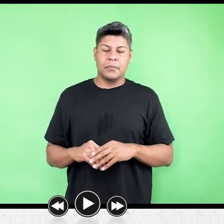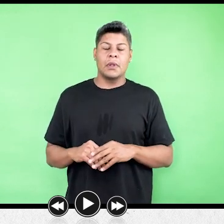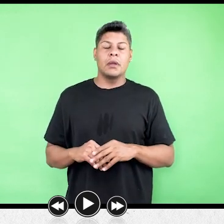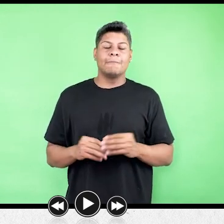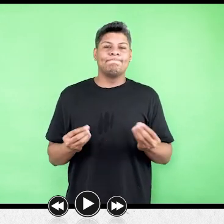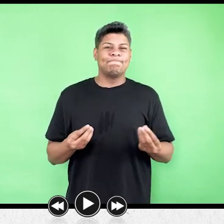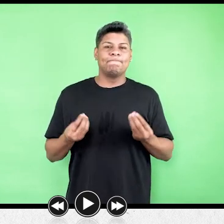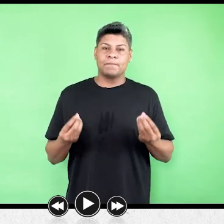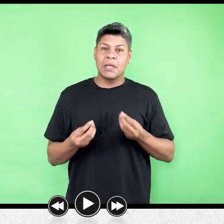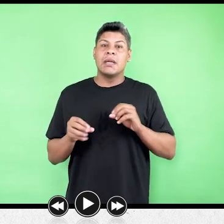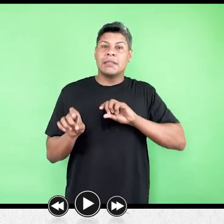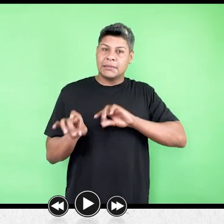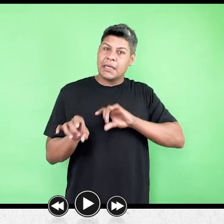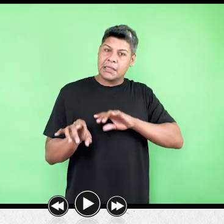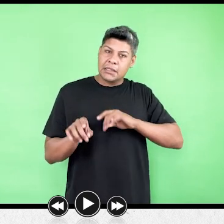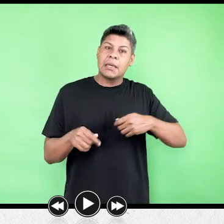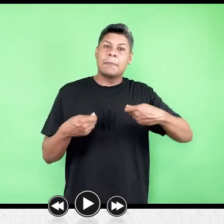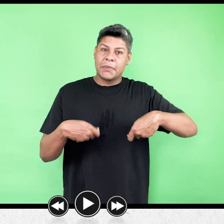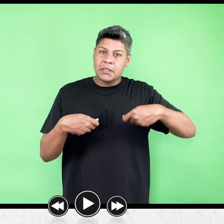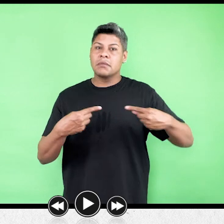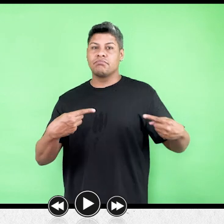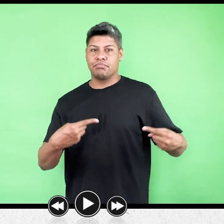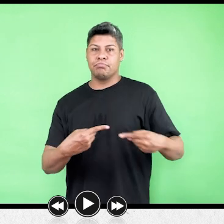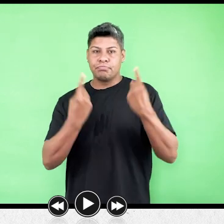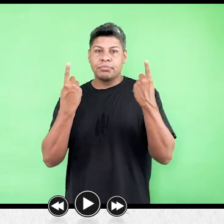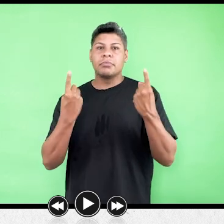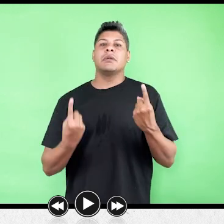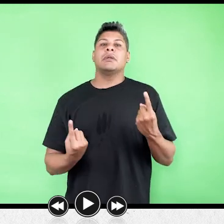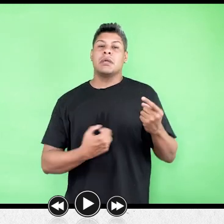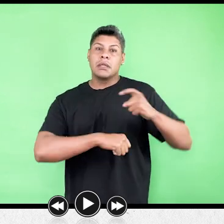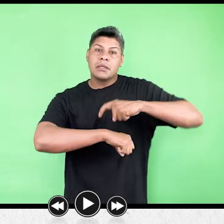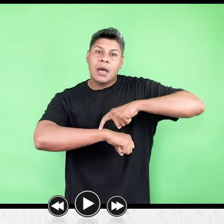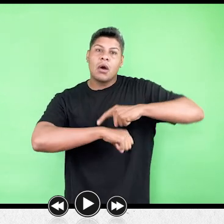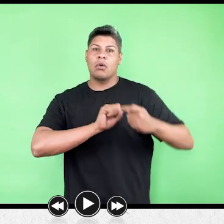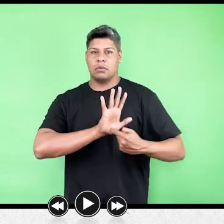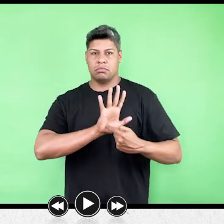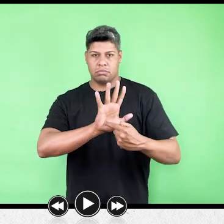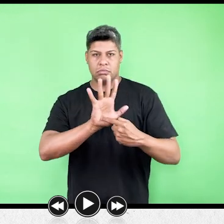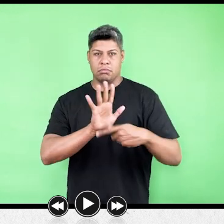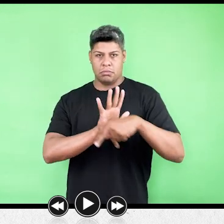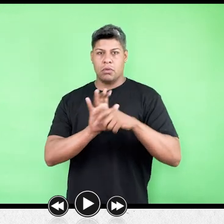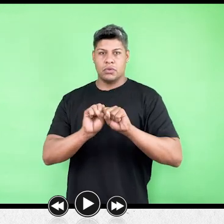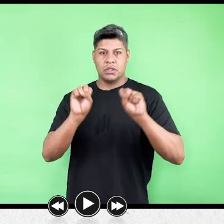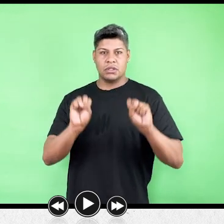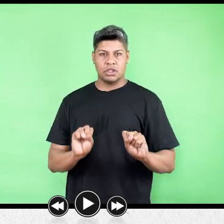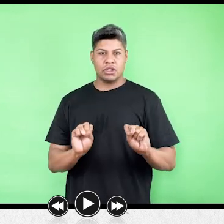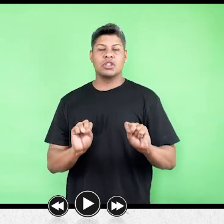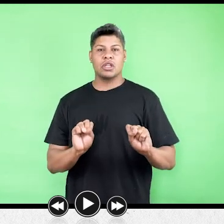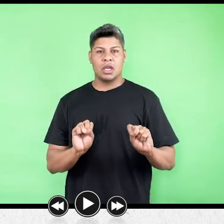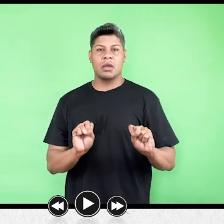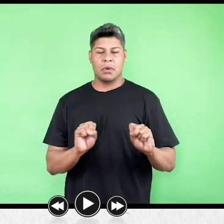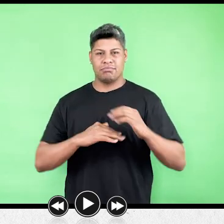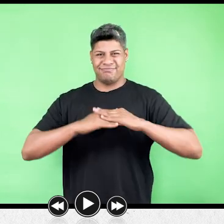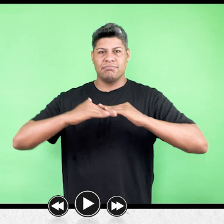questões técnicas que precisam ser levadas em conta na hora de projetar esse sistema, né, essa tecnologia,